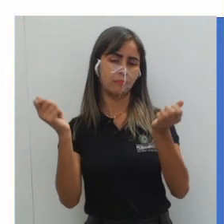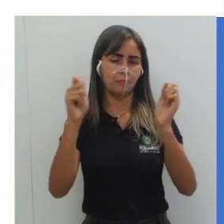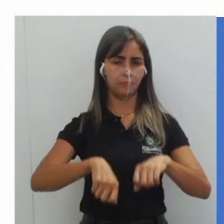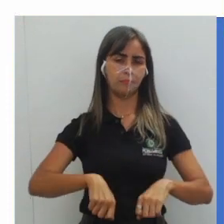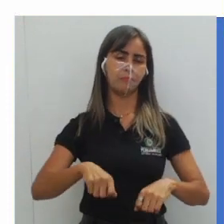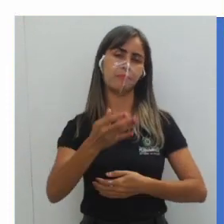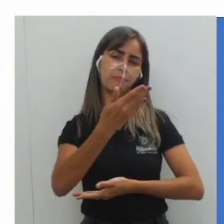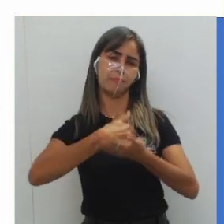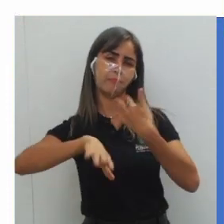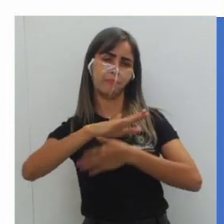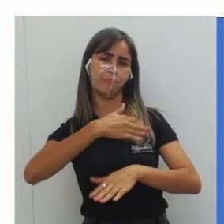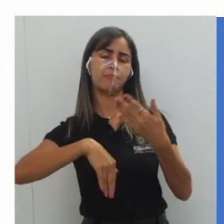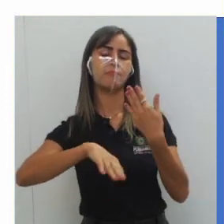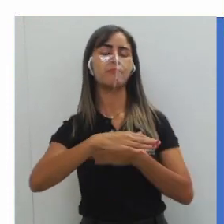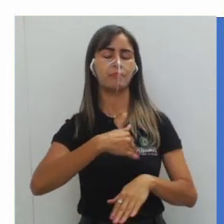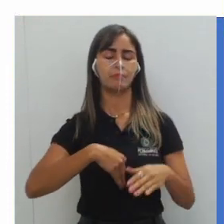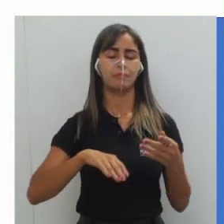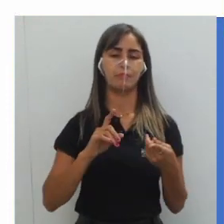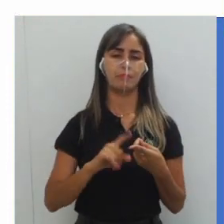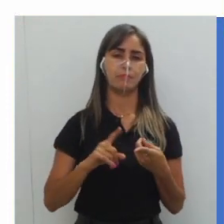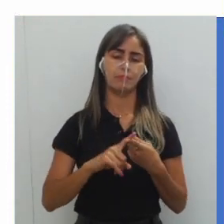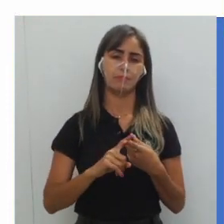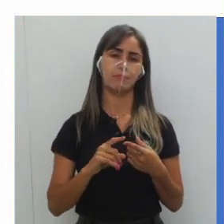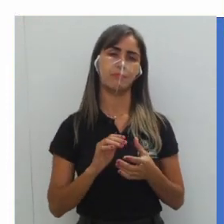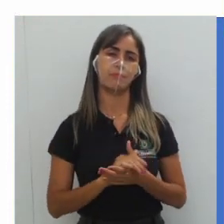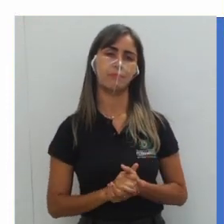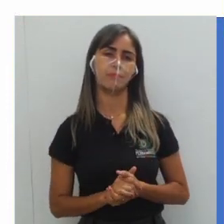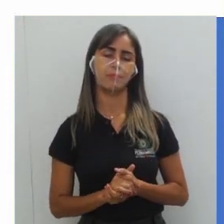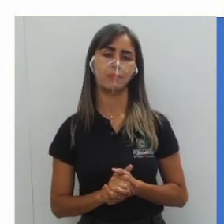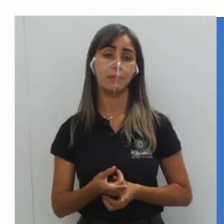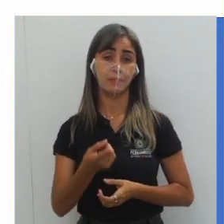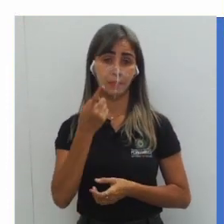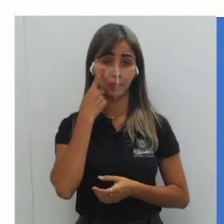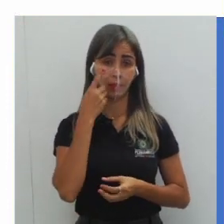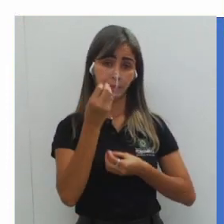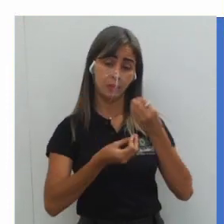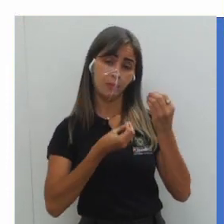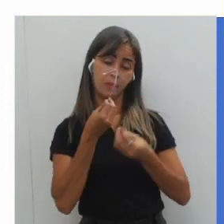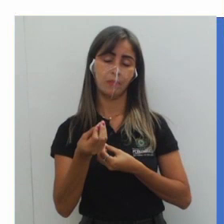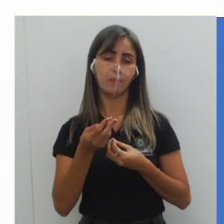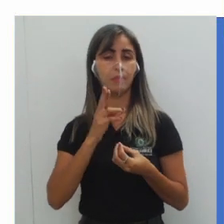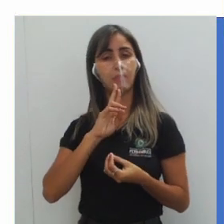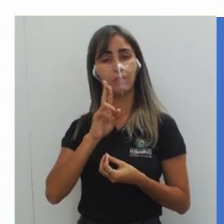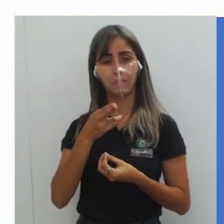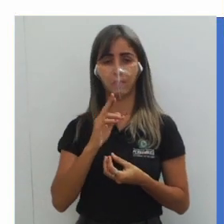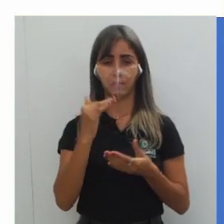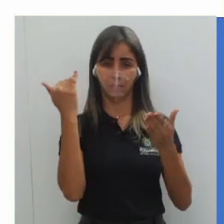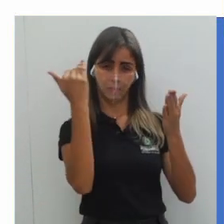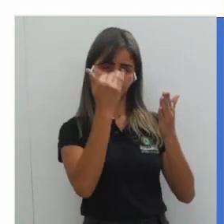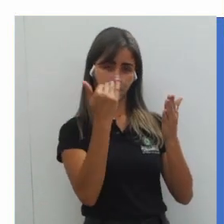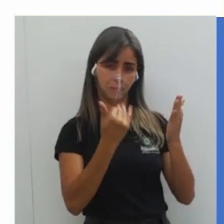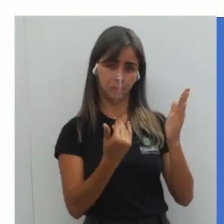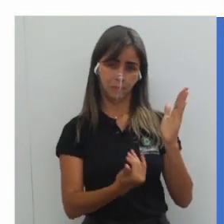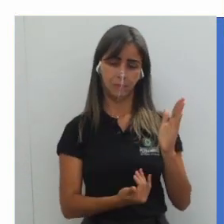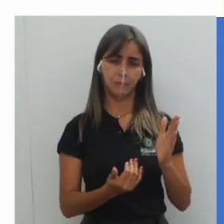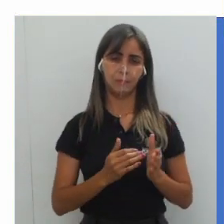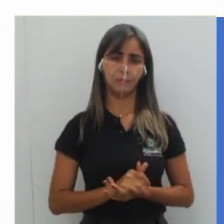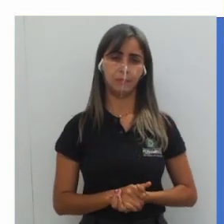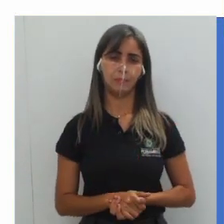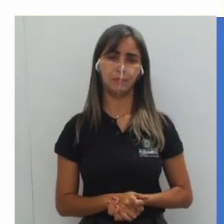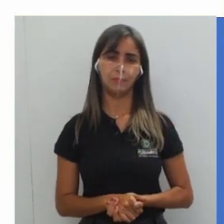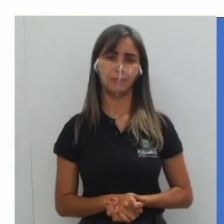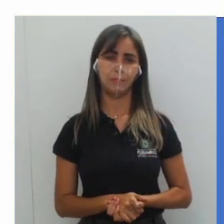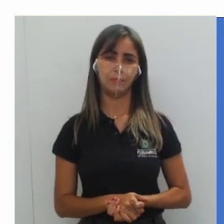gente pode misturar em relação às demais. Então vamos ver como é que ficou esse pré-gabarito.